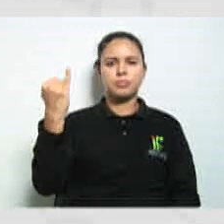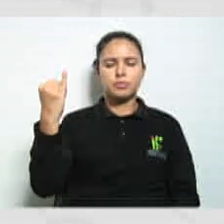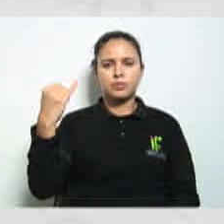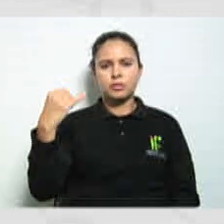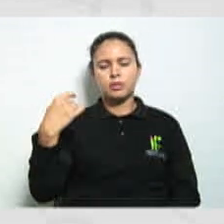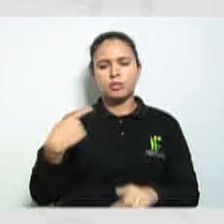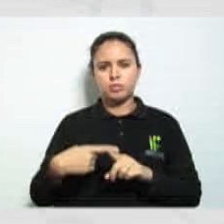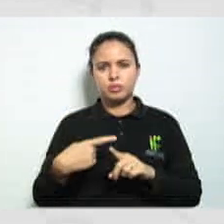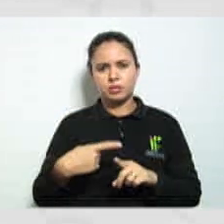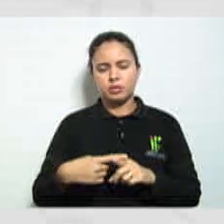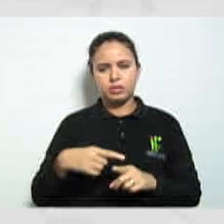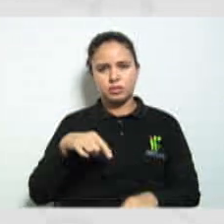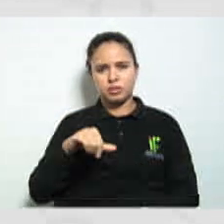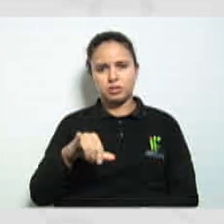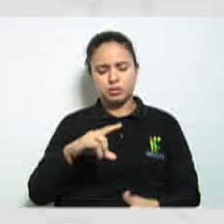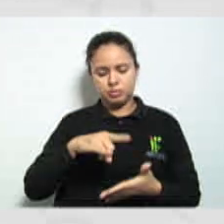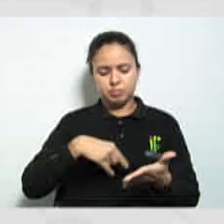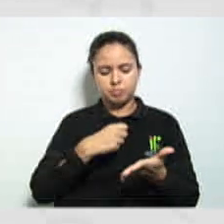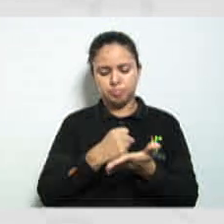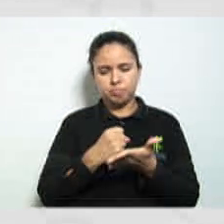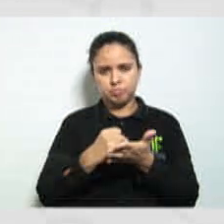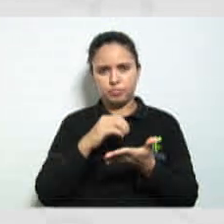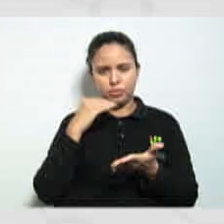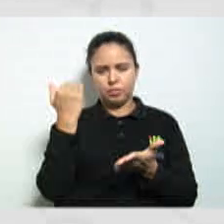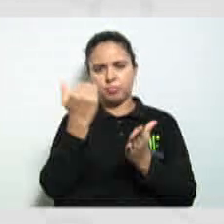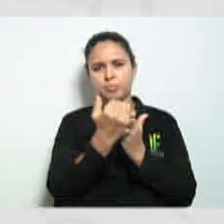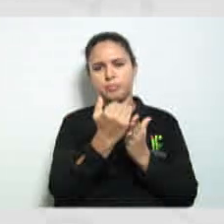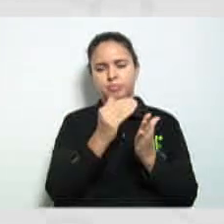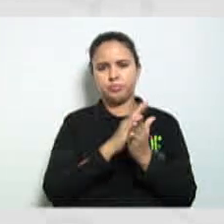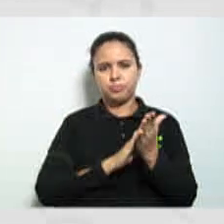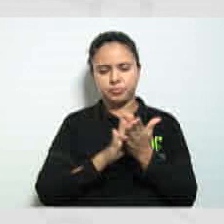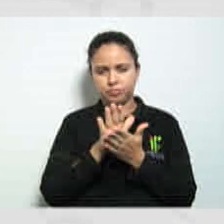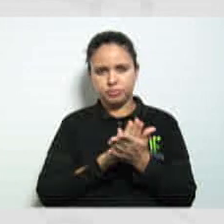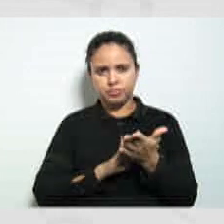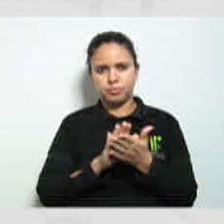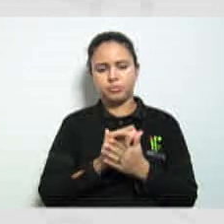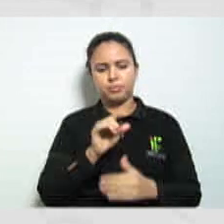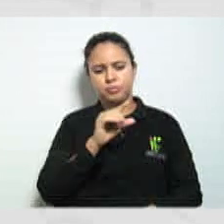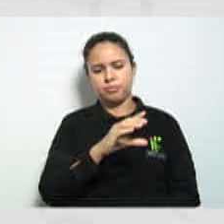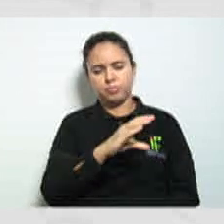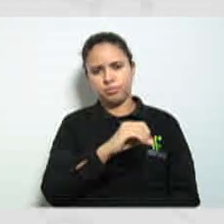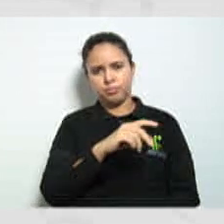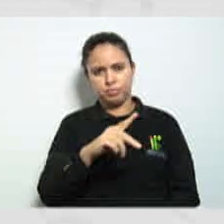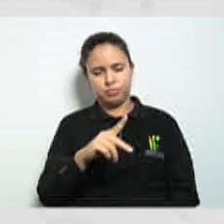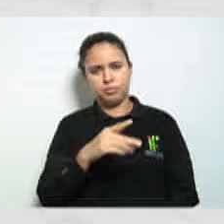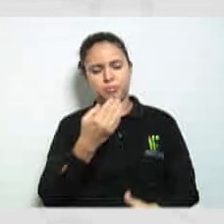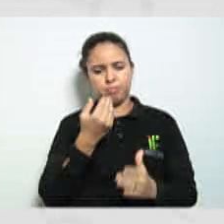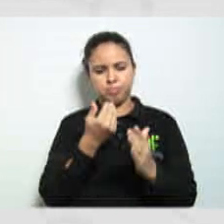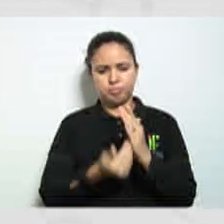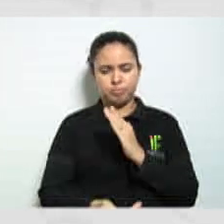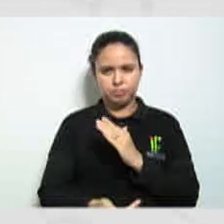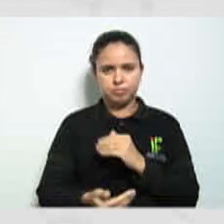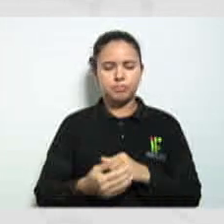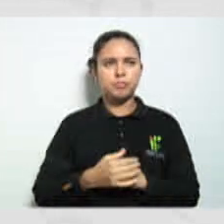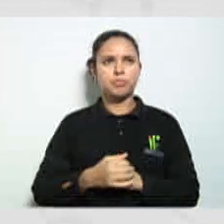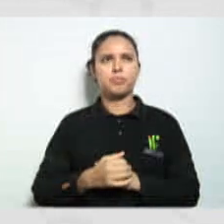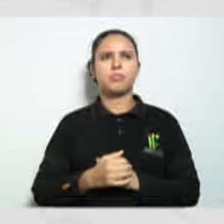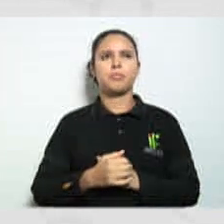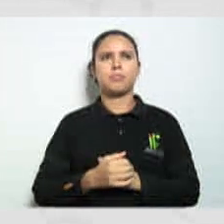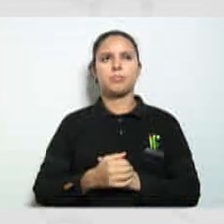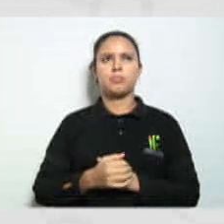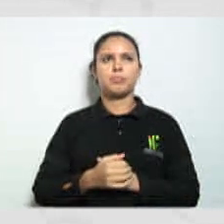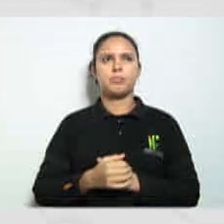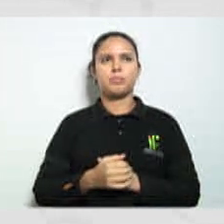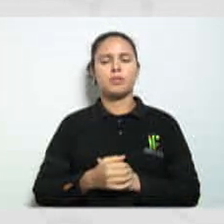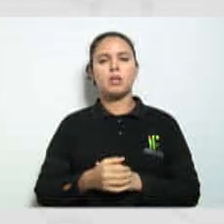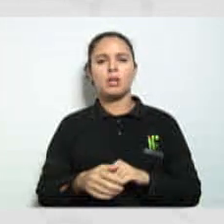contrato não for cumprido, o que acontece com a cooperativa? Ela vai sofrer sanções. Então, a letra A